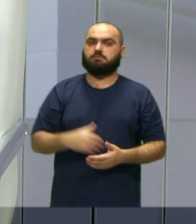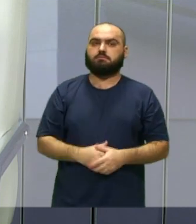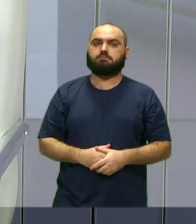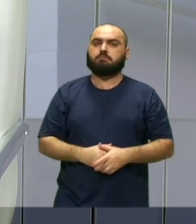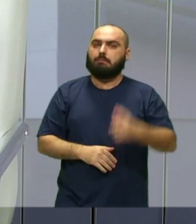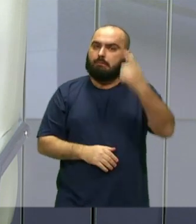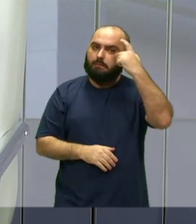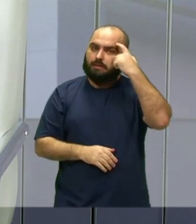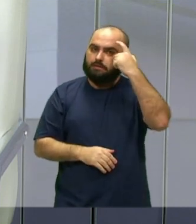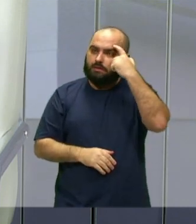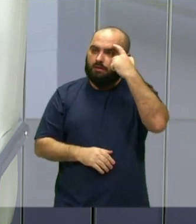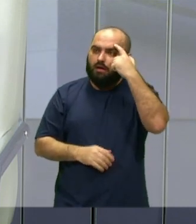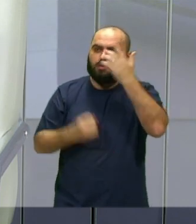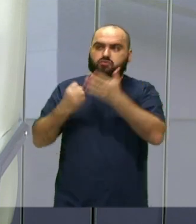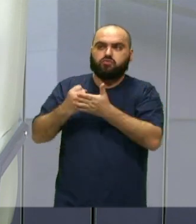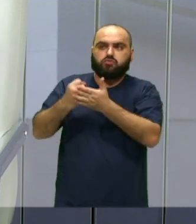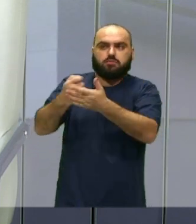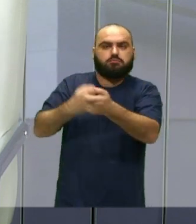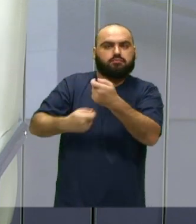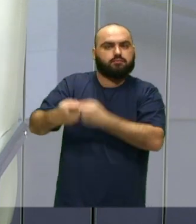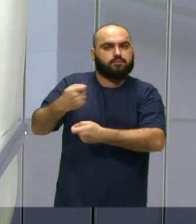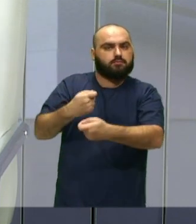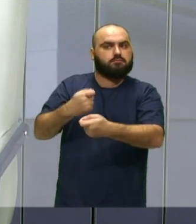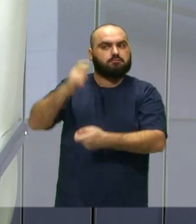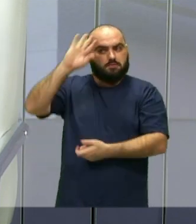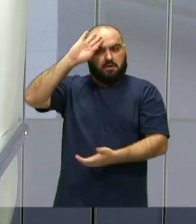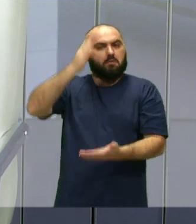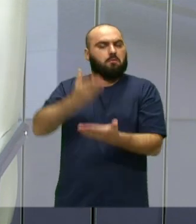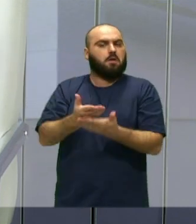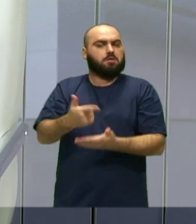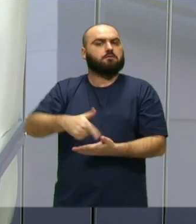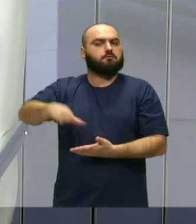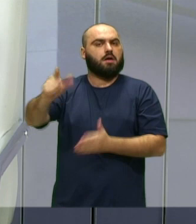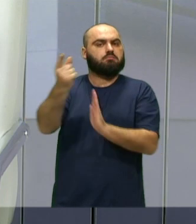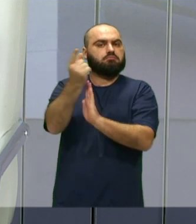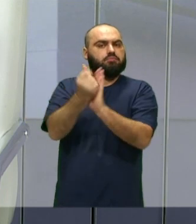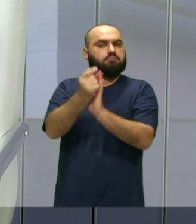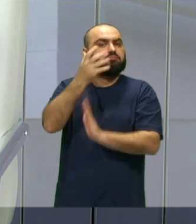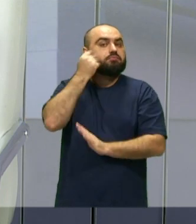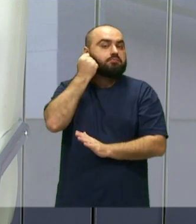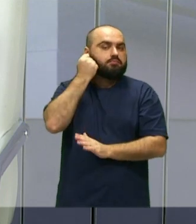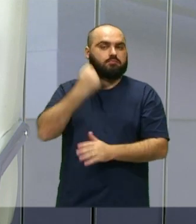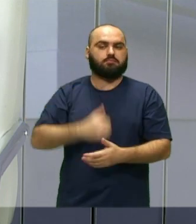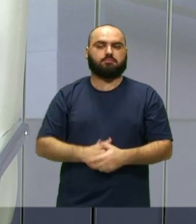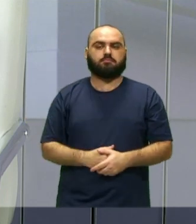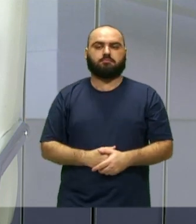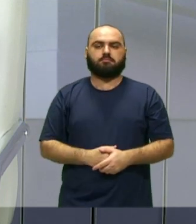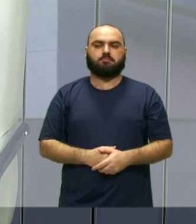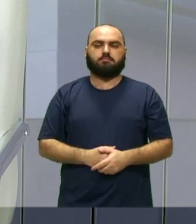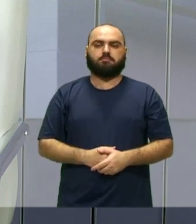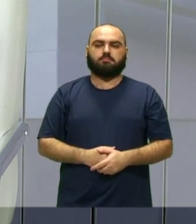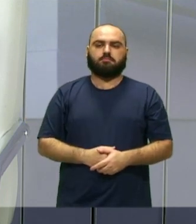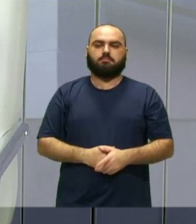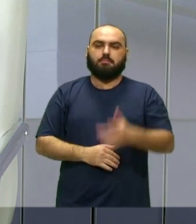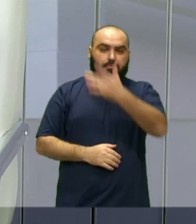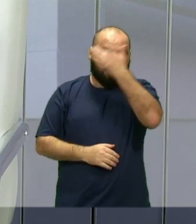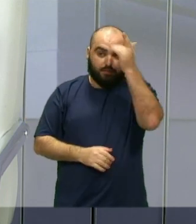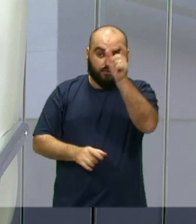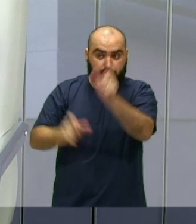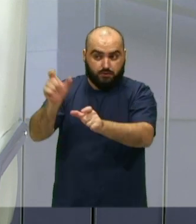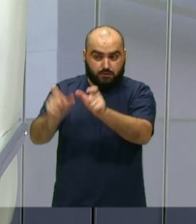que possa gerar economia. Eu acredito que vai gerar. Eu tenho as minhas diferenças com quem